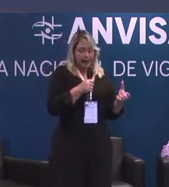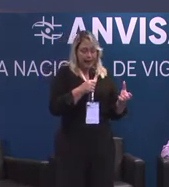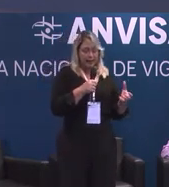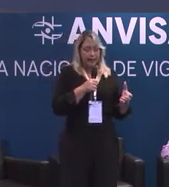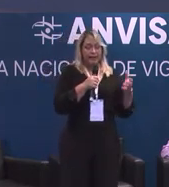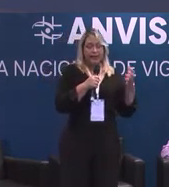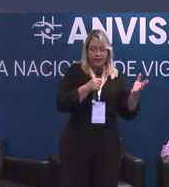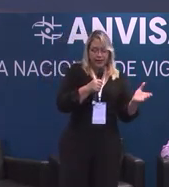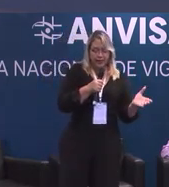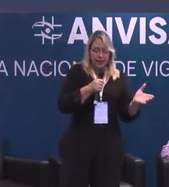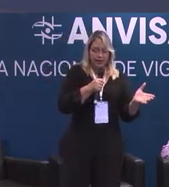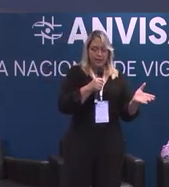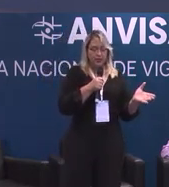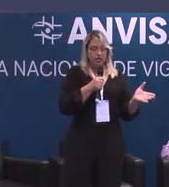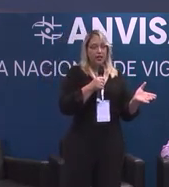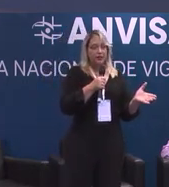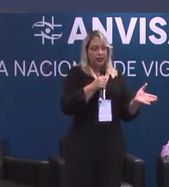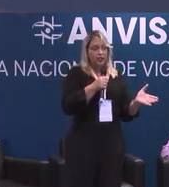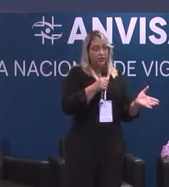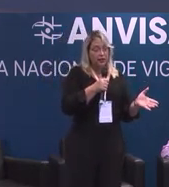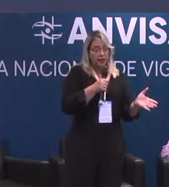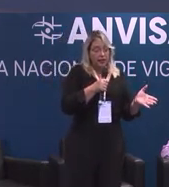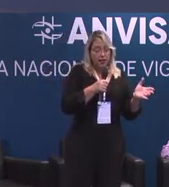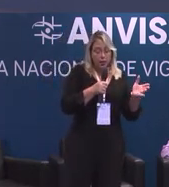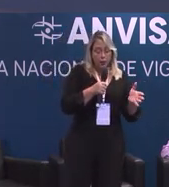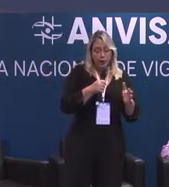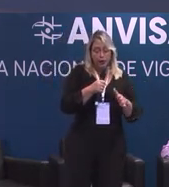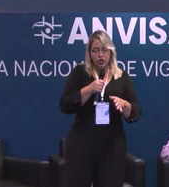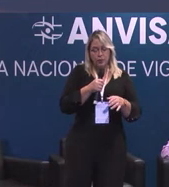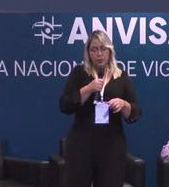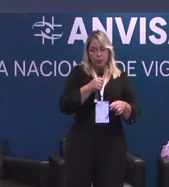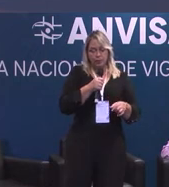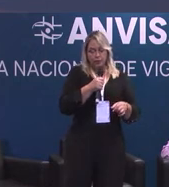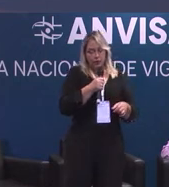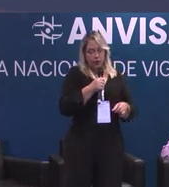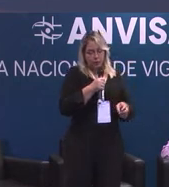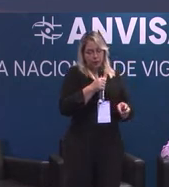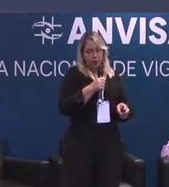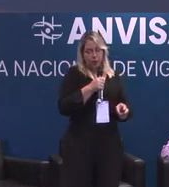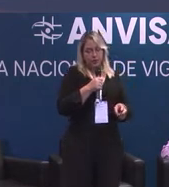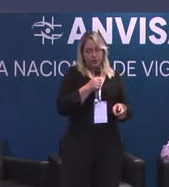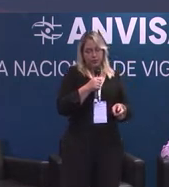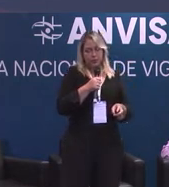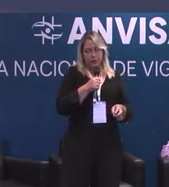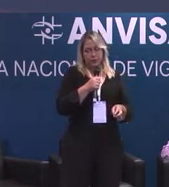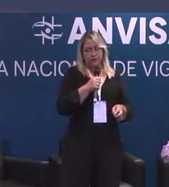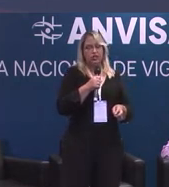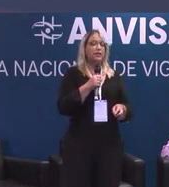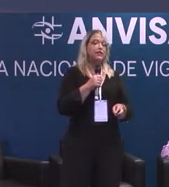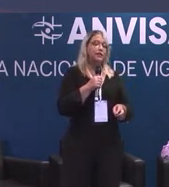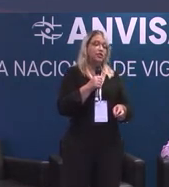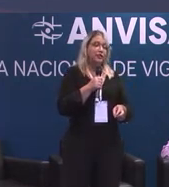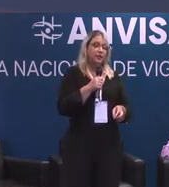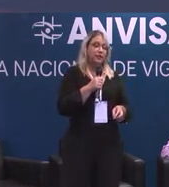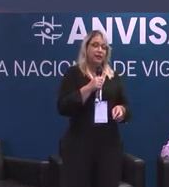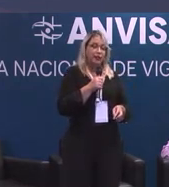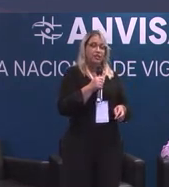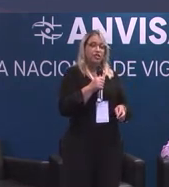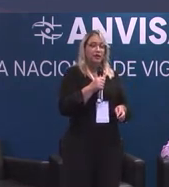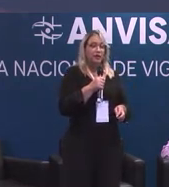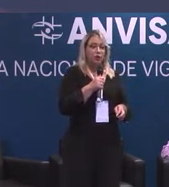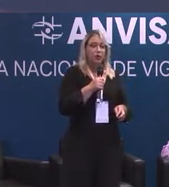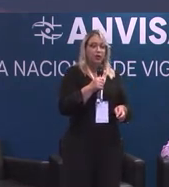técnica de traçar essas estratégias e o planejamento para o aperfeiçoamento e a correção das possíveis fragilidades detectadas